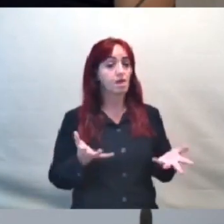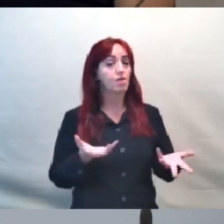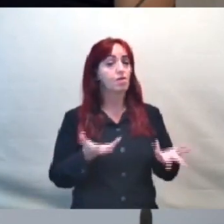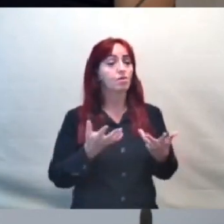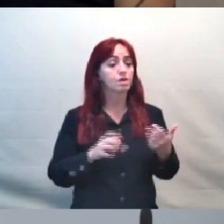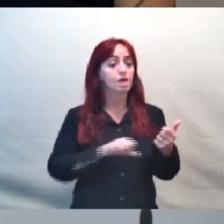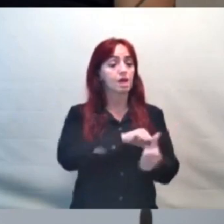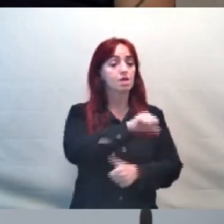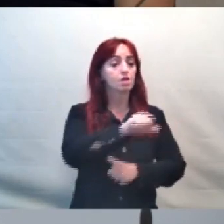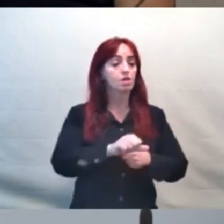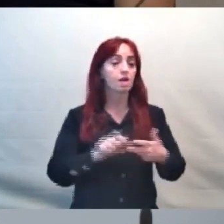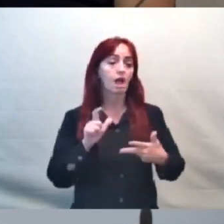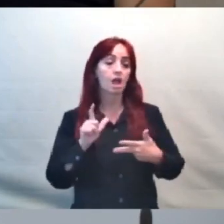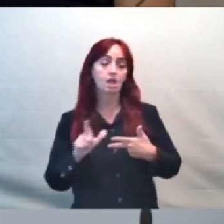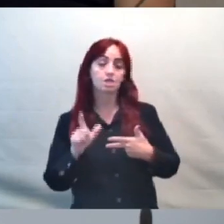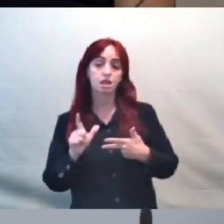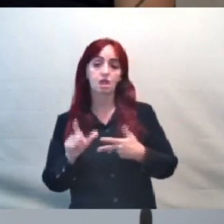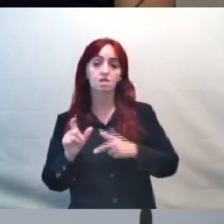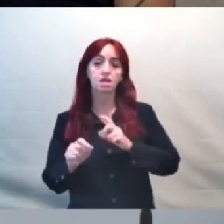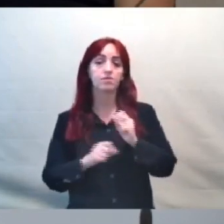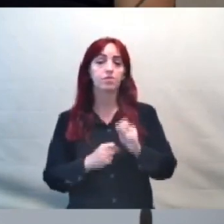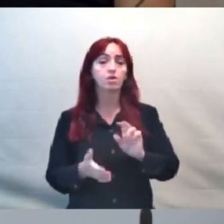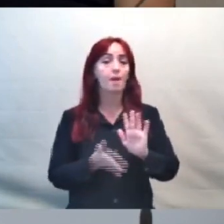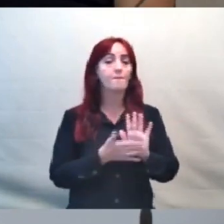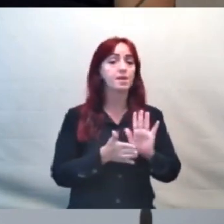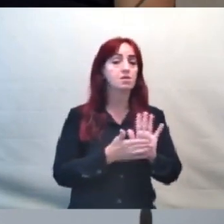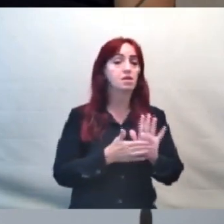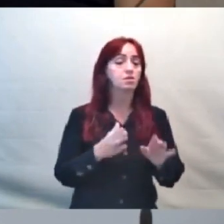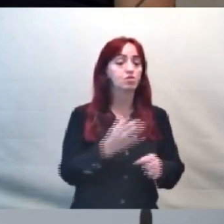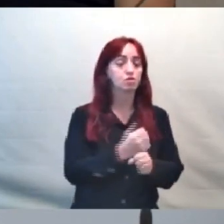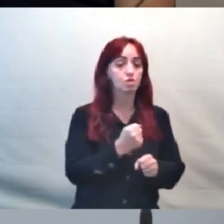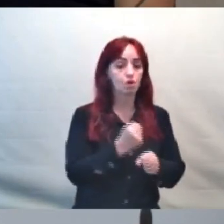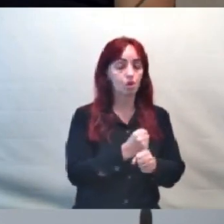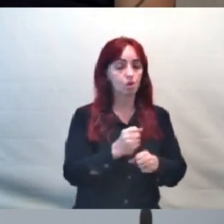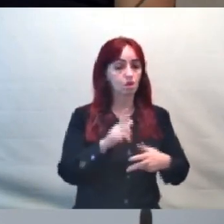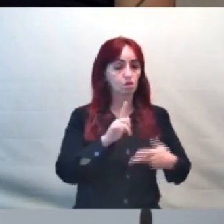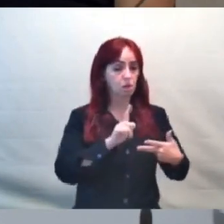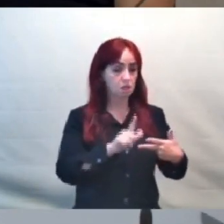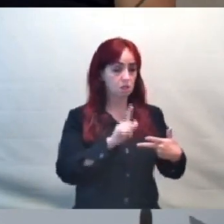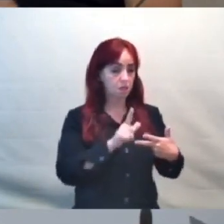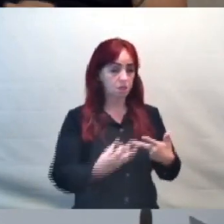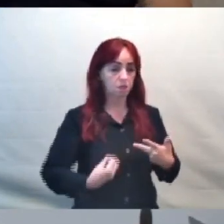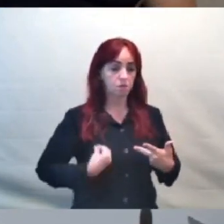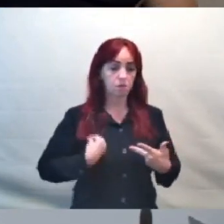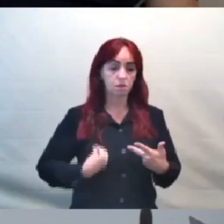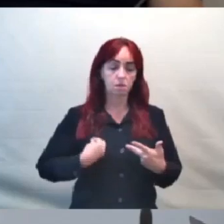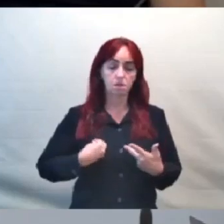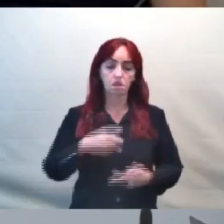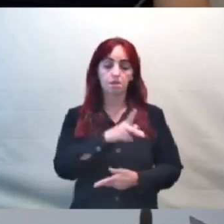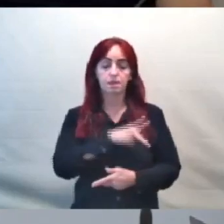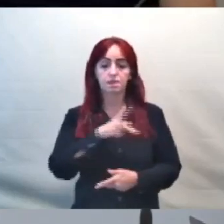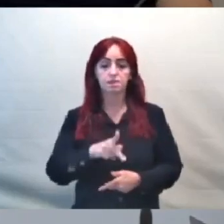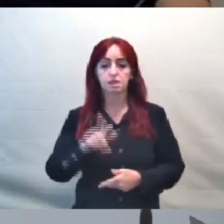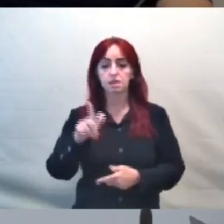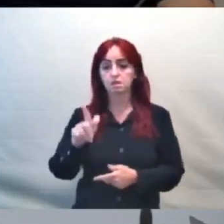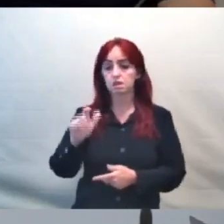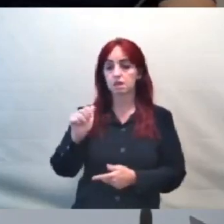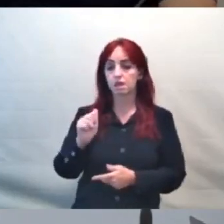Então, a questão da prestação de conta do legislativo com a presença do nosso presidente Gabriel Azevedo.